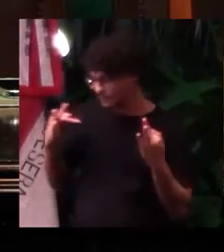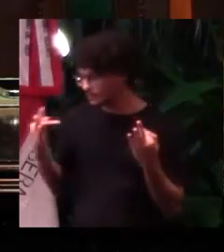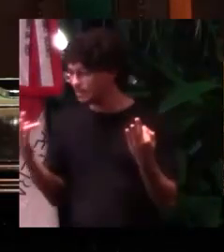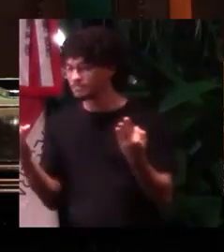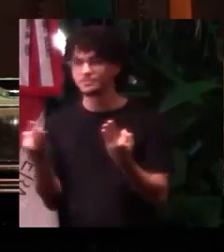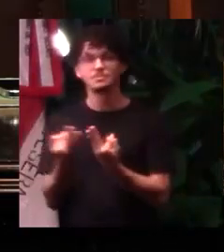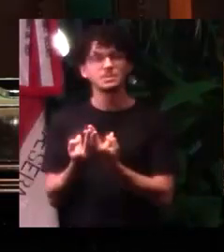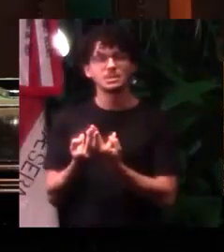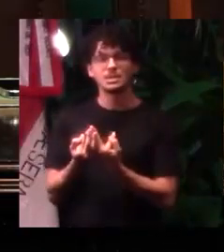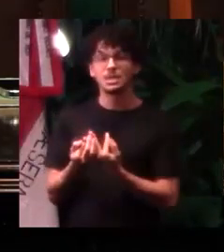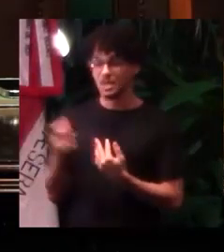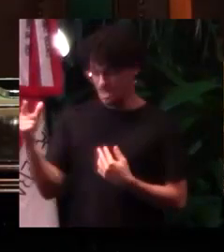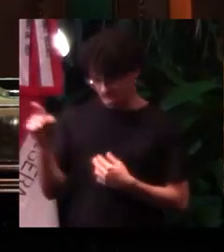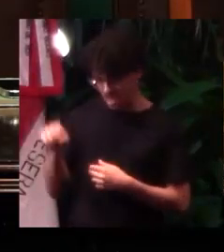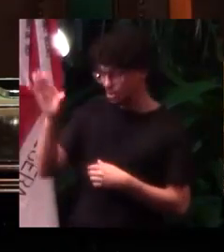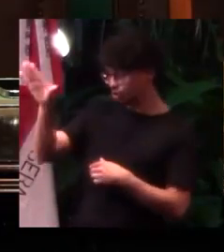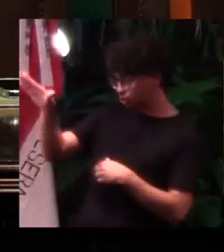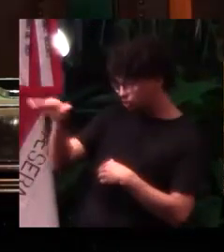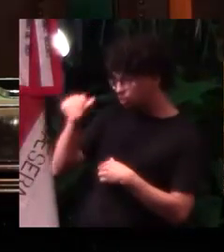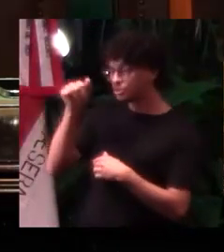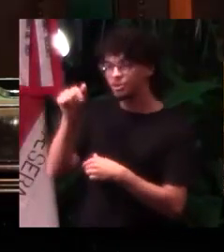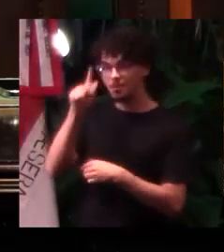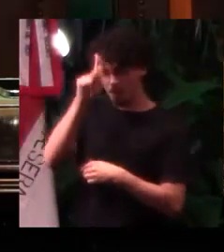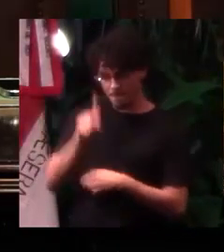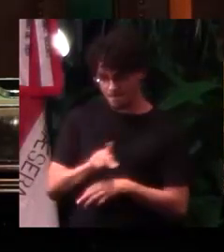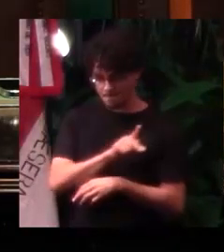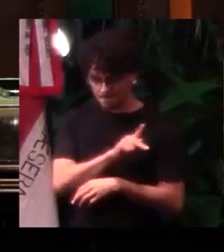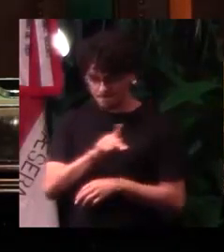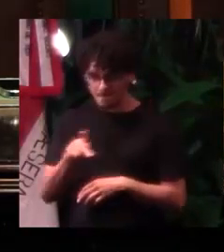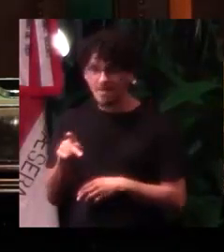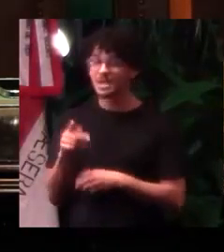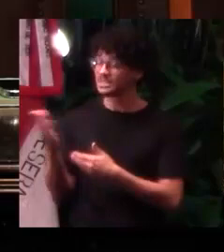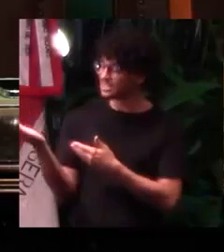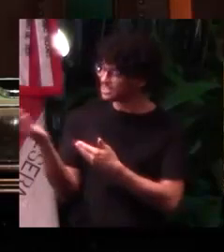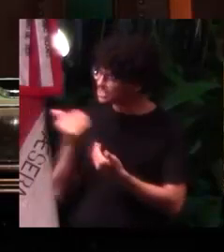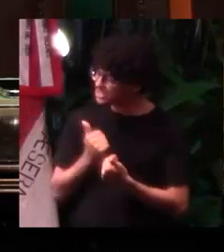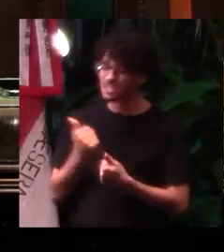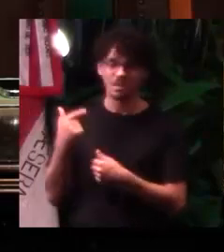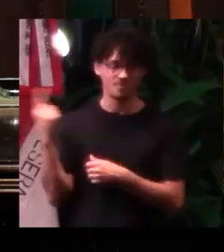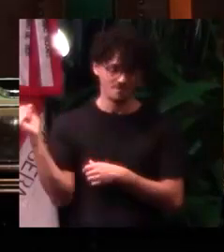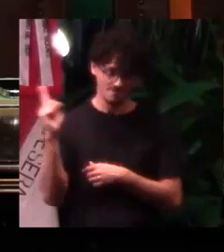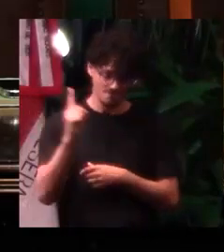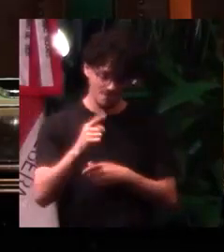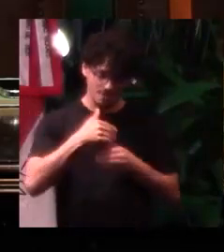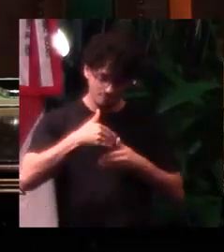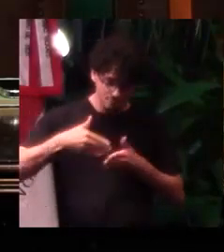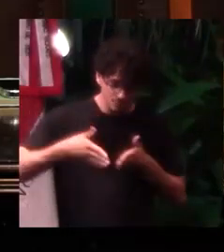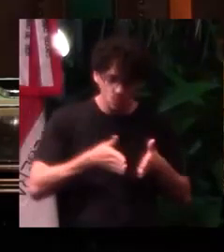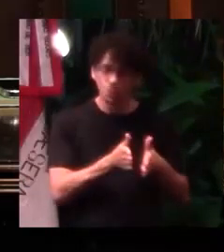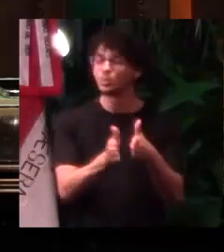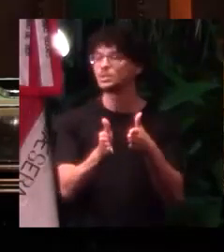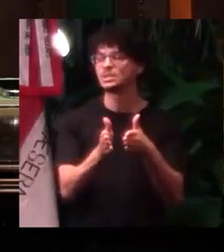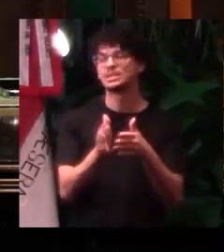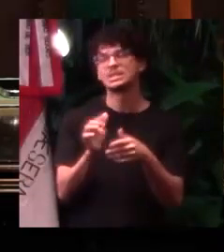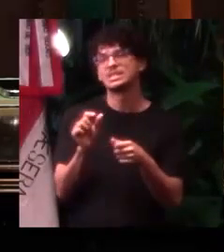Ela chama um padre, fala com o padre para o padre vir à margem e fazer uma espécie